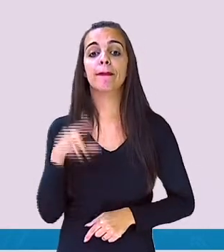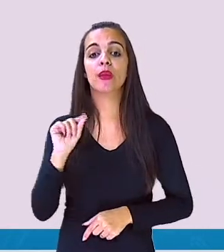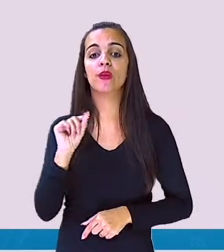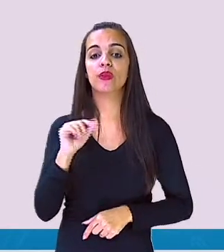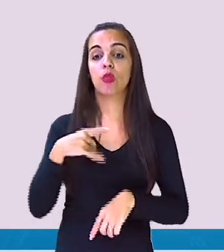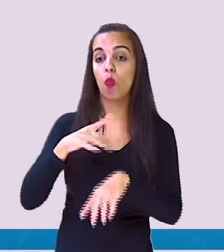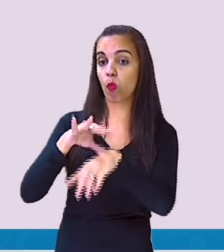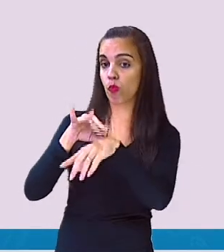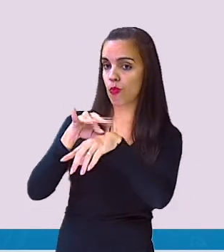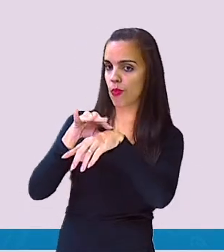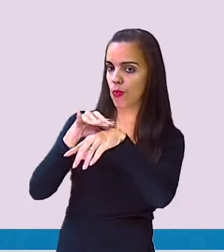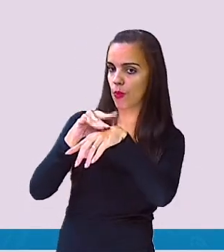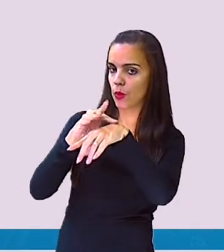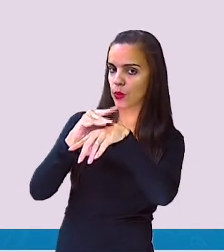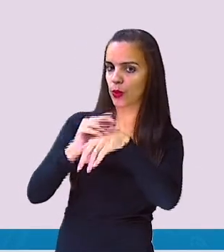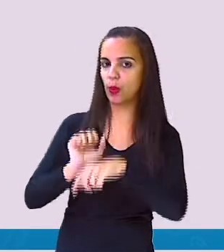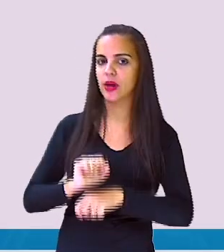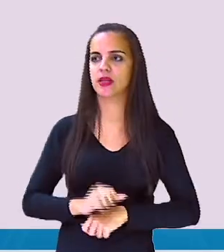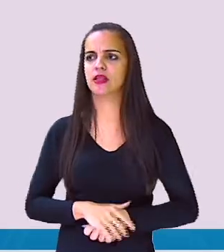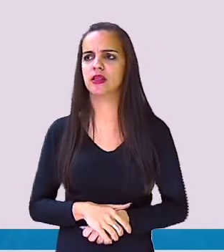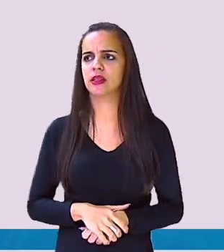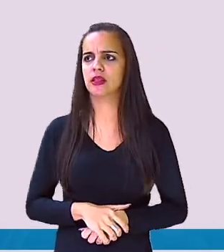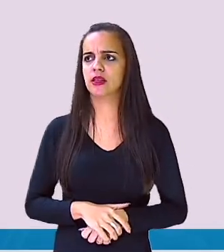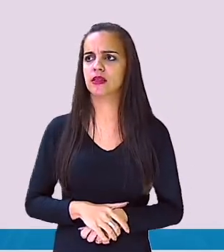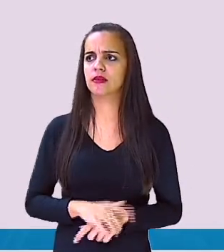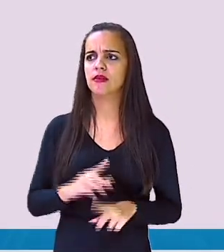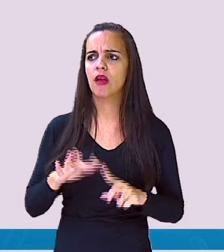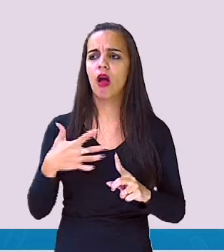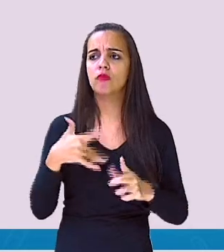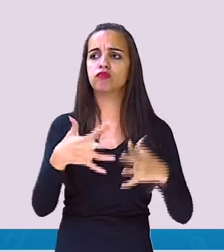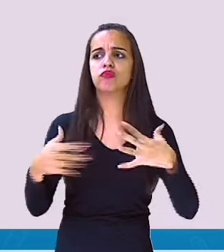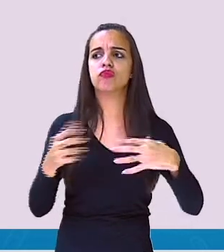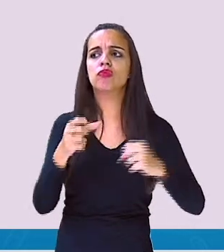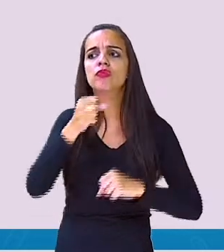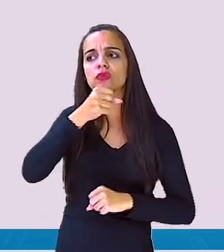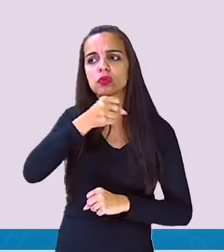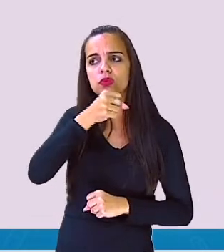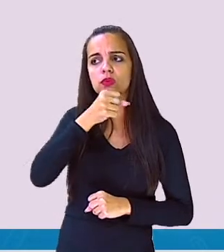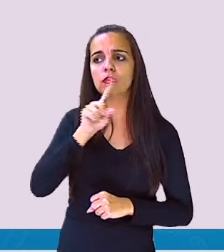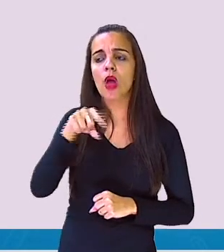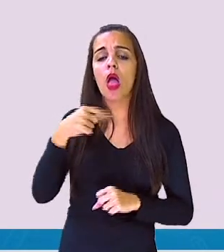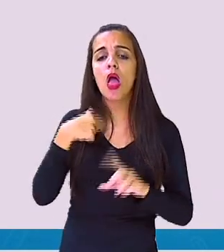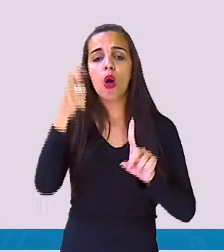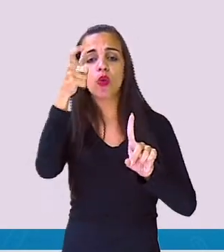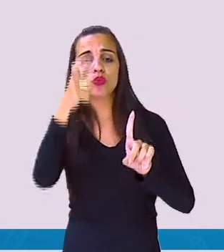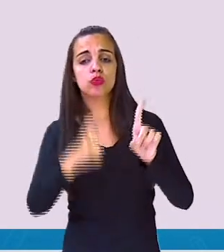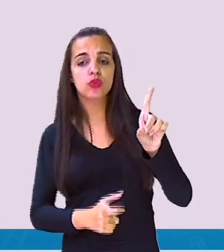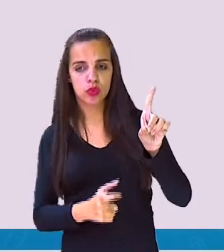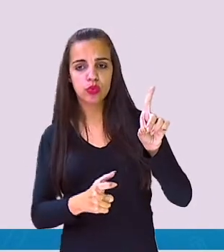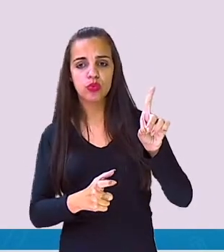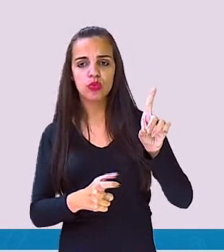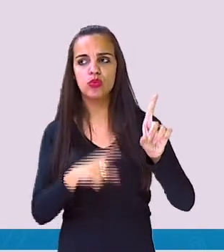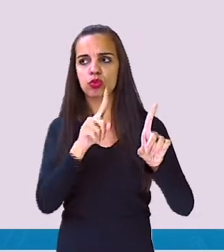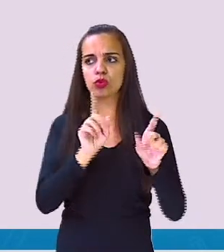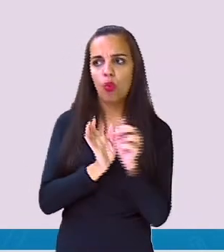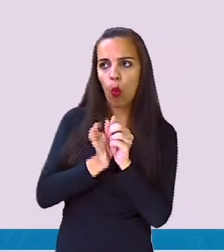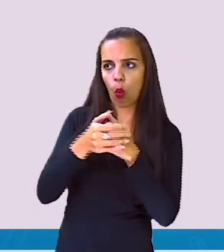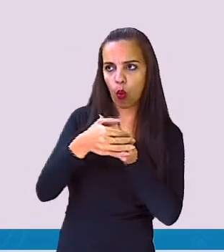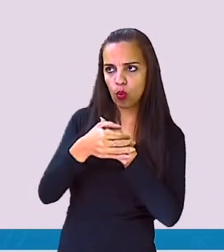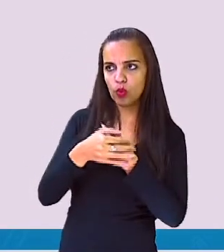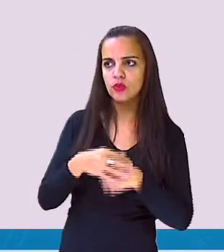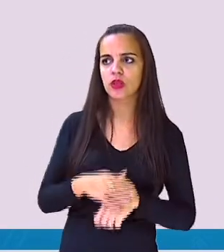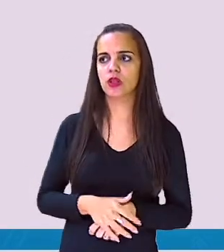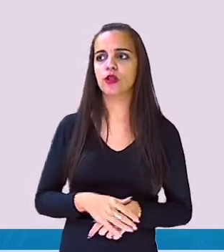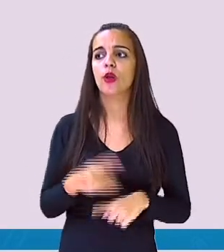simples, doença. E atingir os velhinhos é o nosso sujeito oculto, porque nós temos o quê, pessoal?